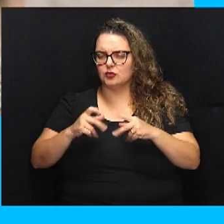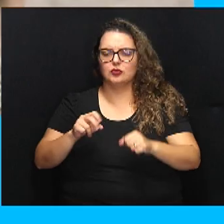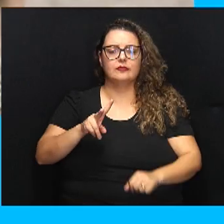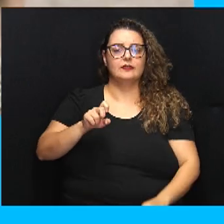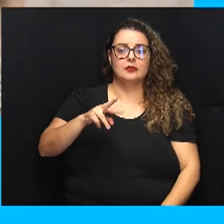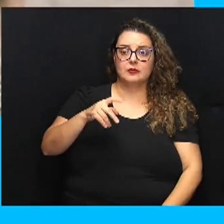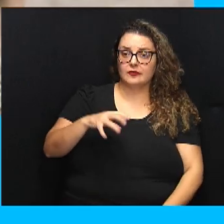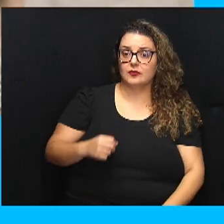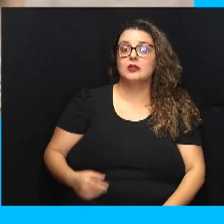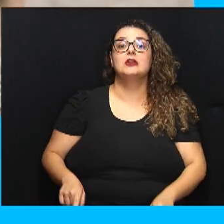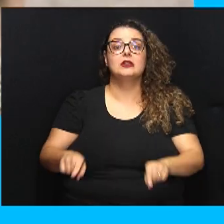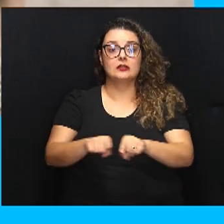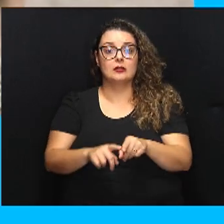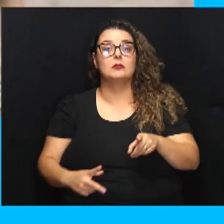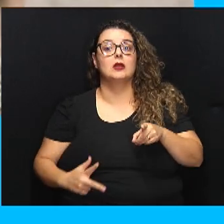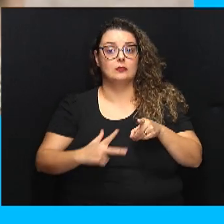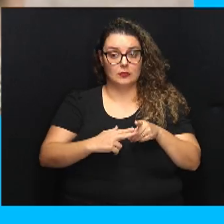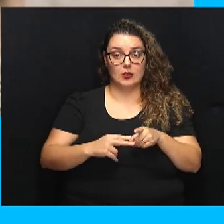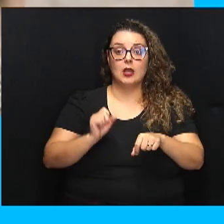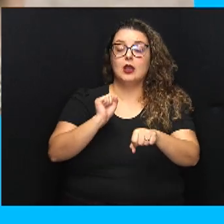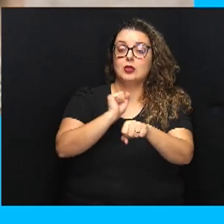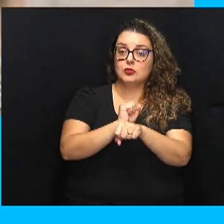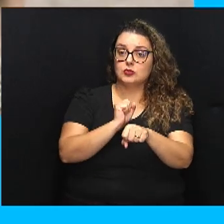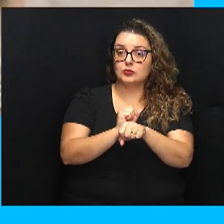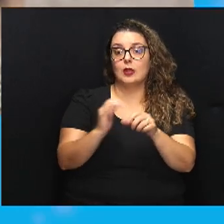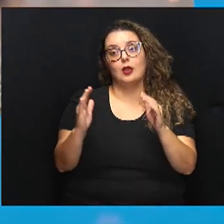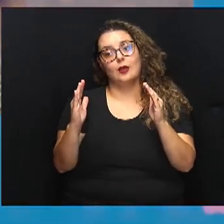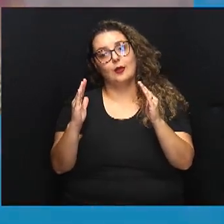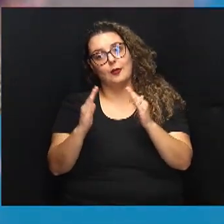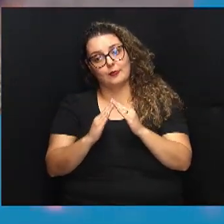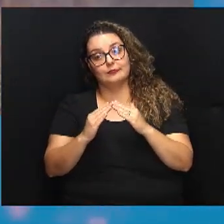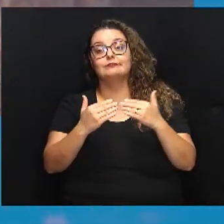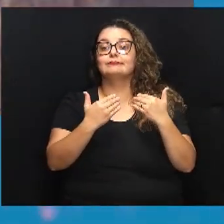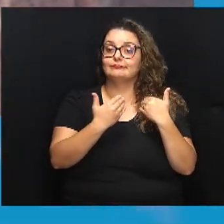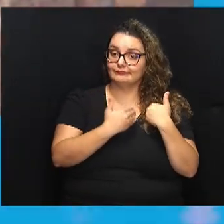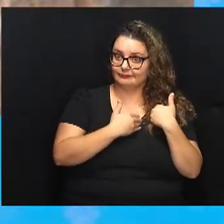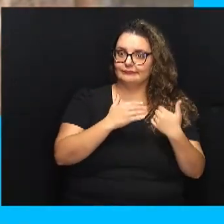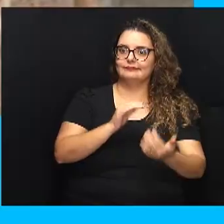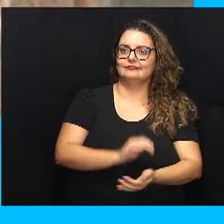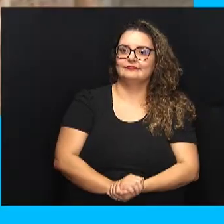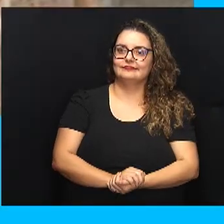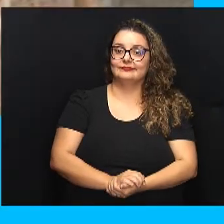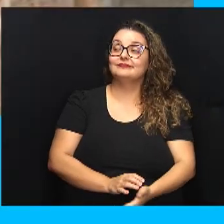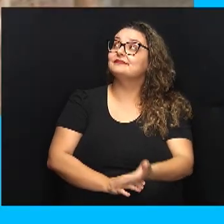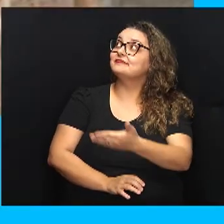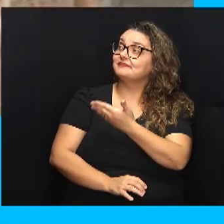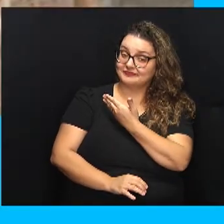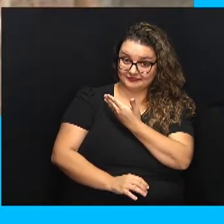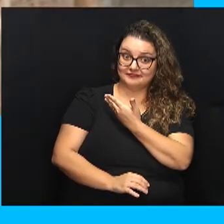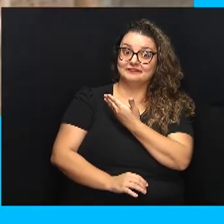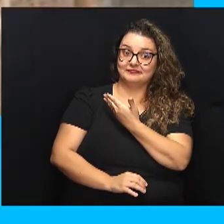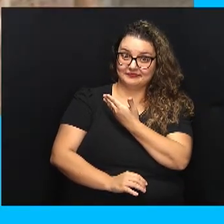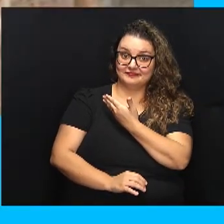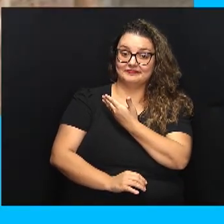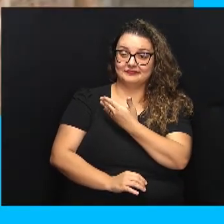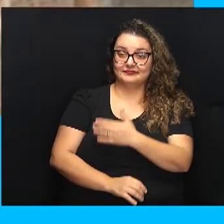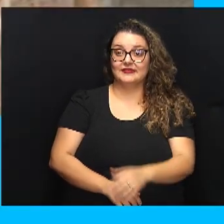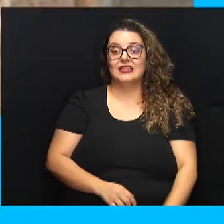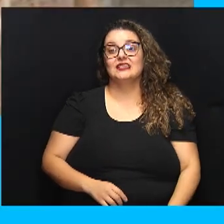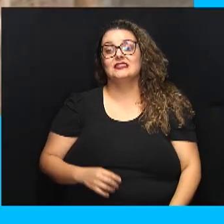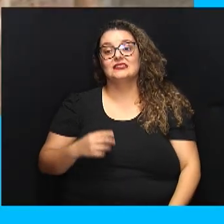e castrado. Ele aguarda agora um lar muito responsável. Já o Escadinha está no DPBEA